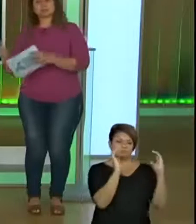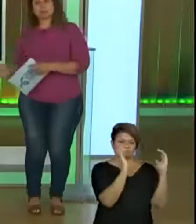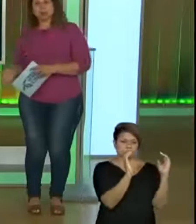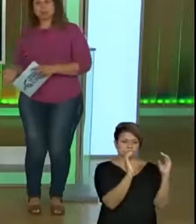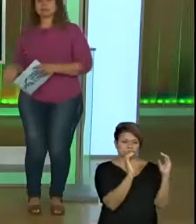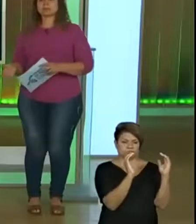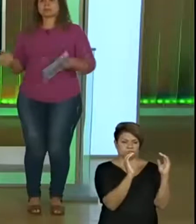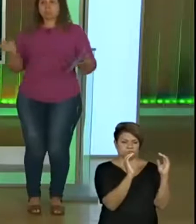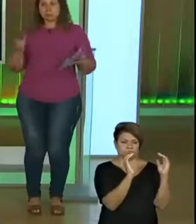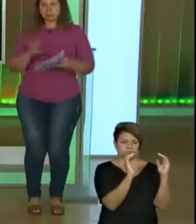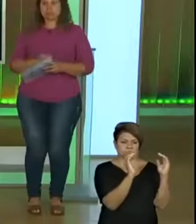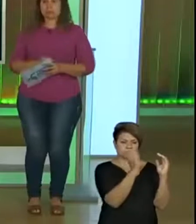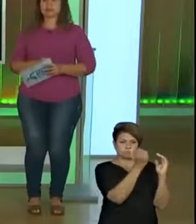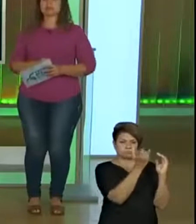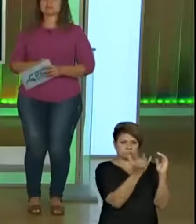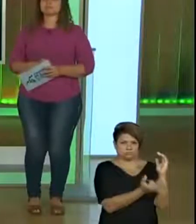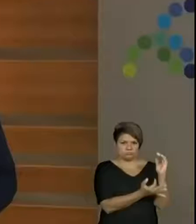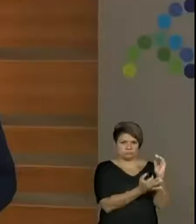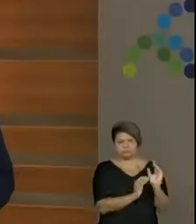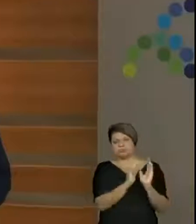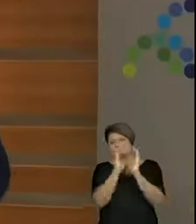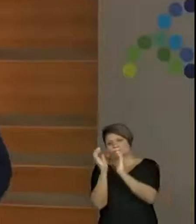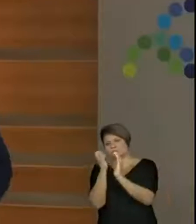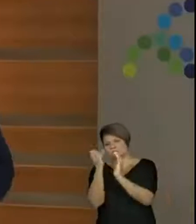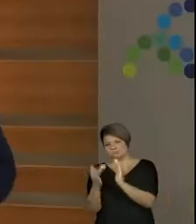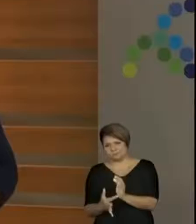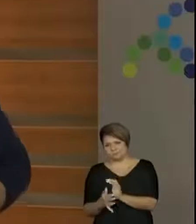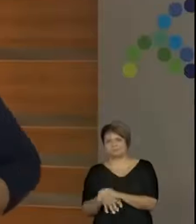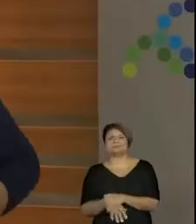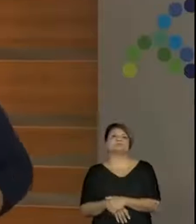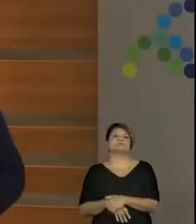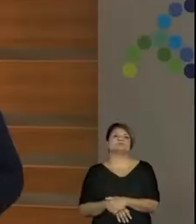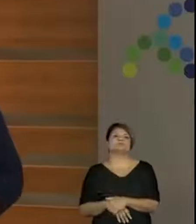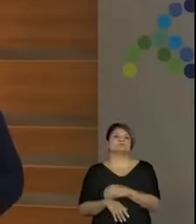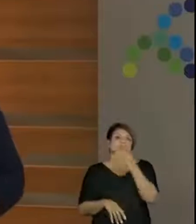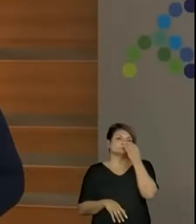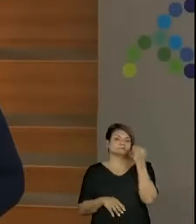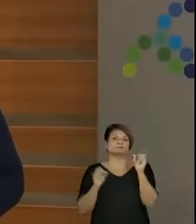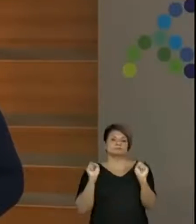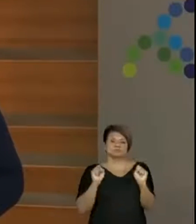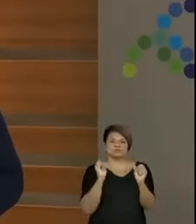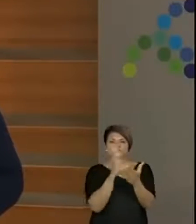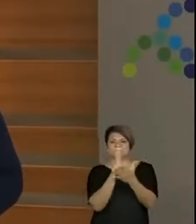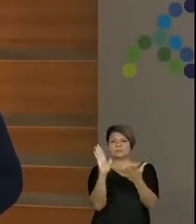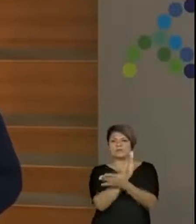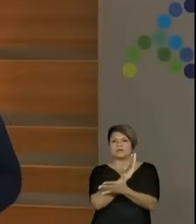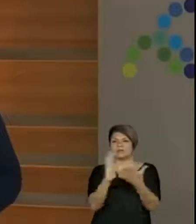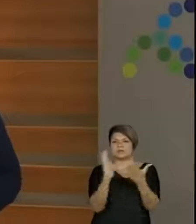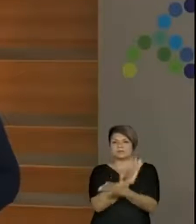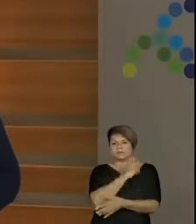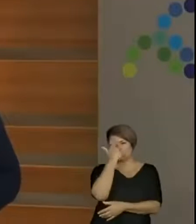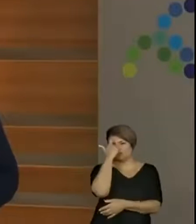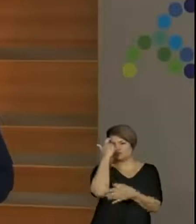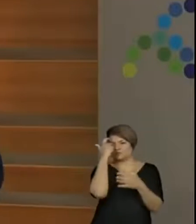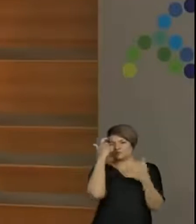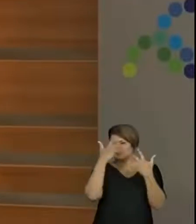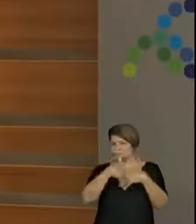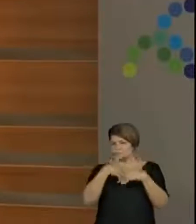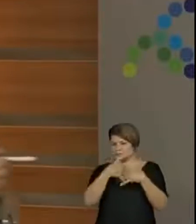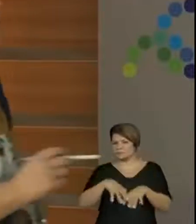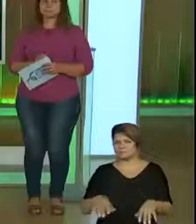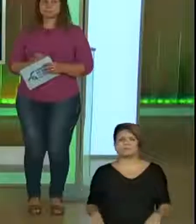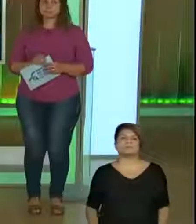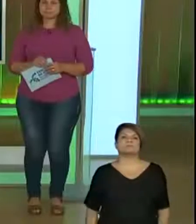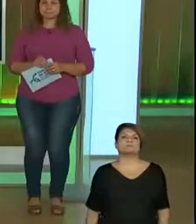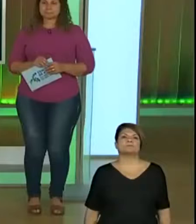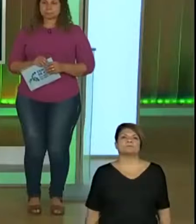isso, depois contar outra, a gente depois tem juntar. Várias condições. Até está meio separado, justamente para a gente pensar um pouquinho que facilitaria. Olha,